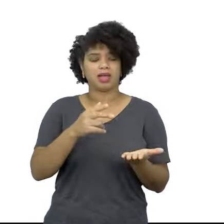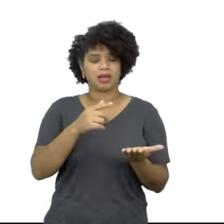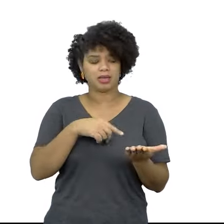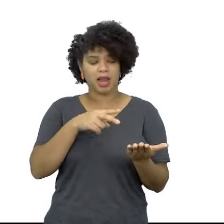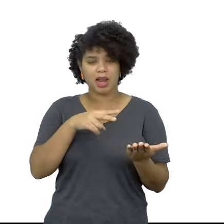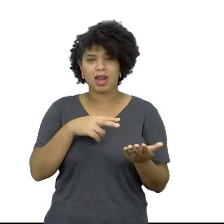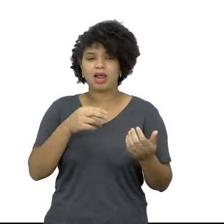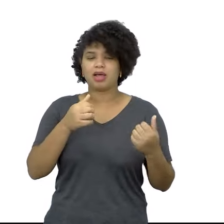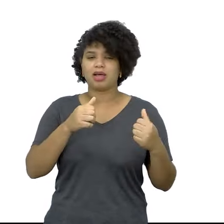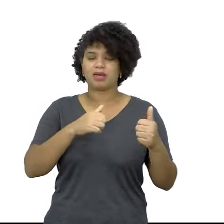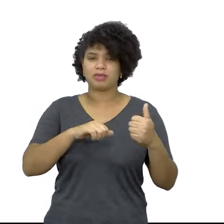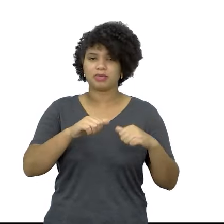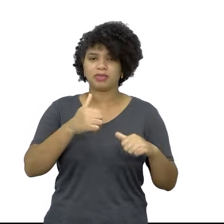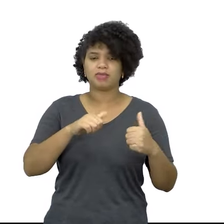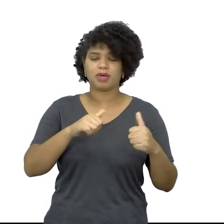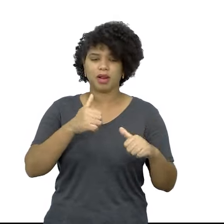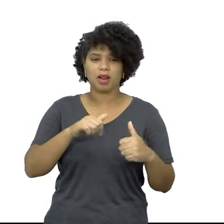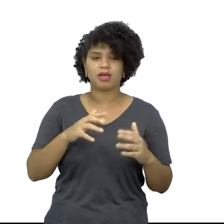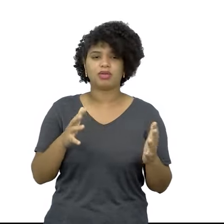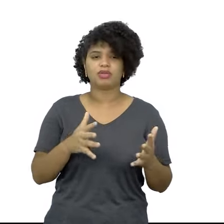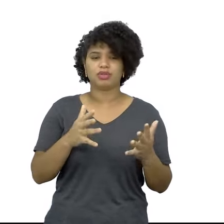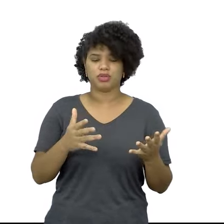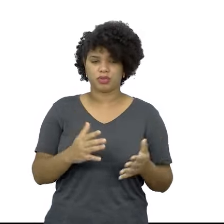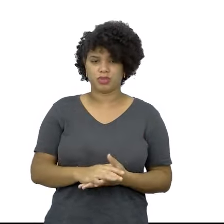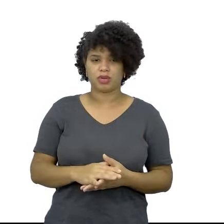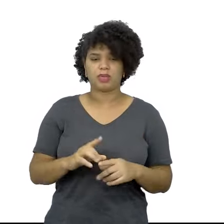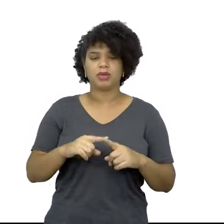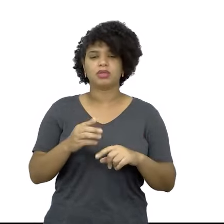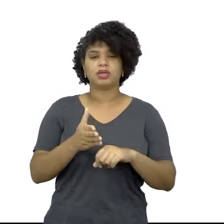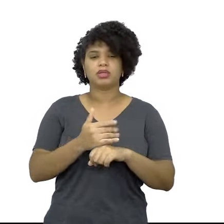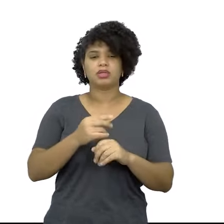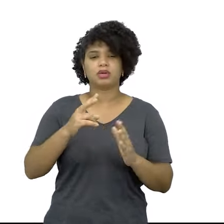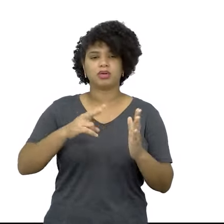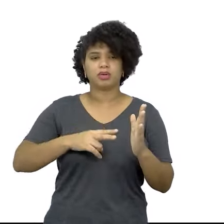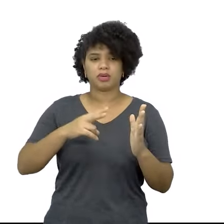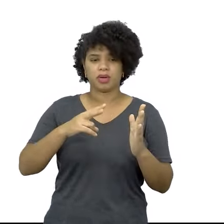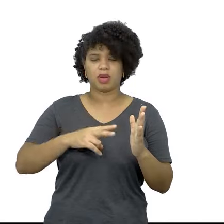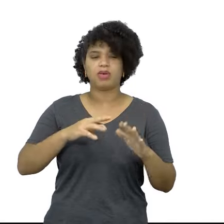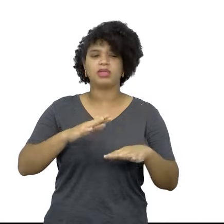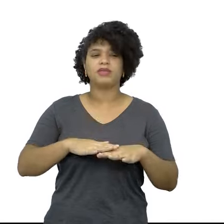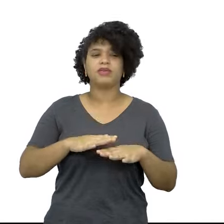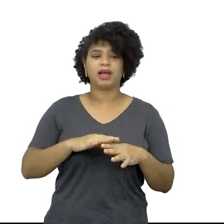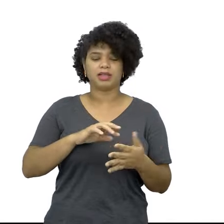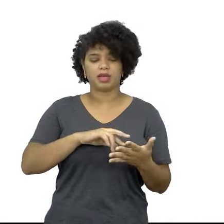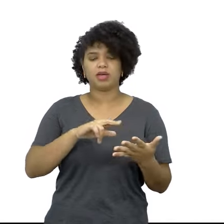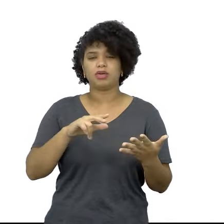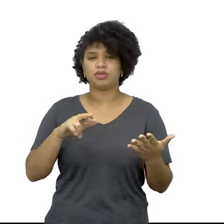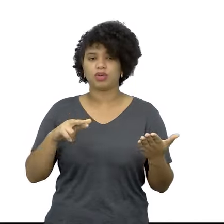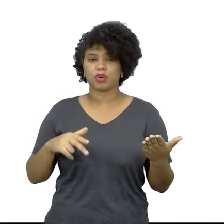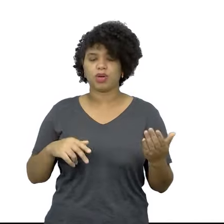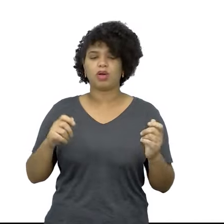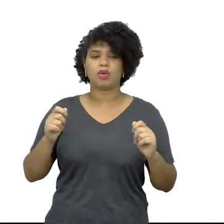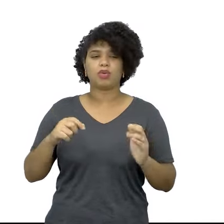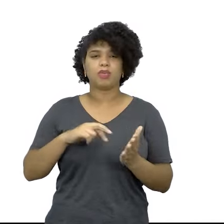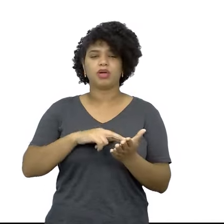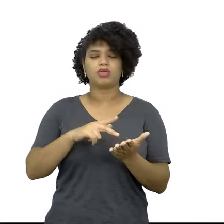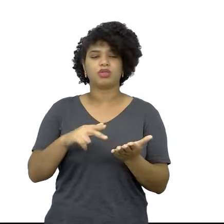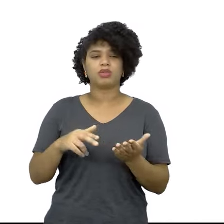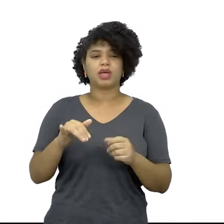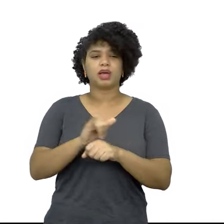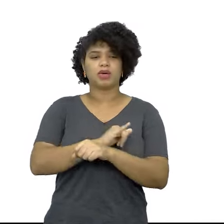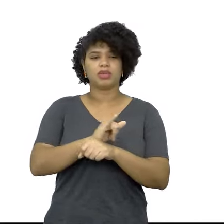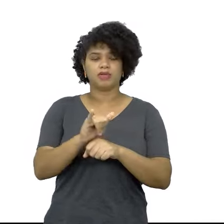analisem, e antes de trazer essa leitura de fato, que vocês possam mobilizar